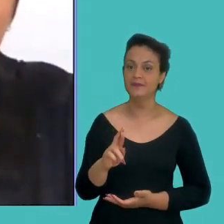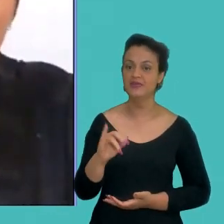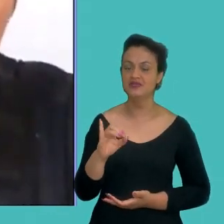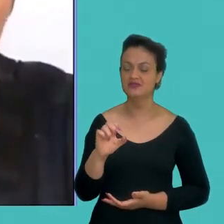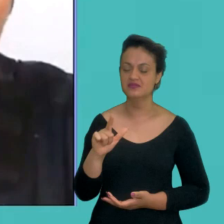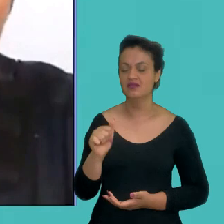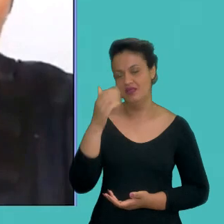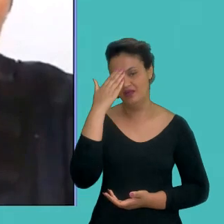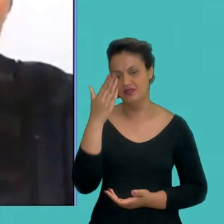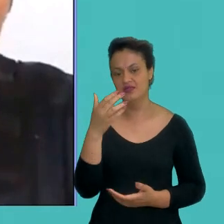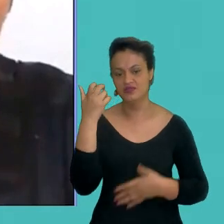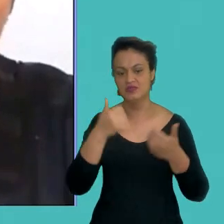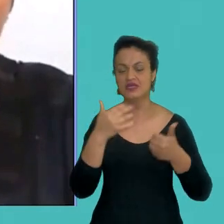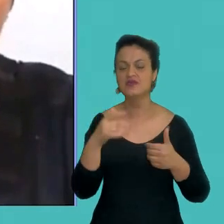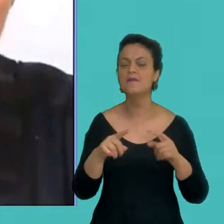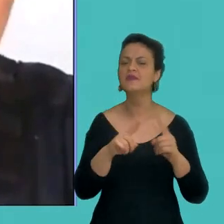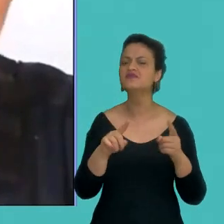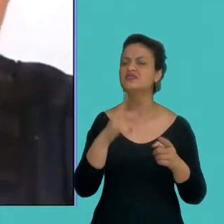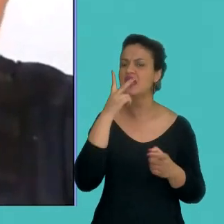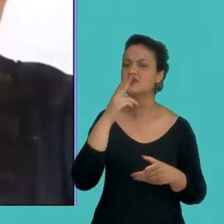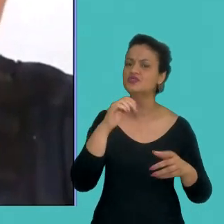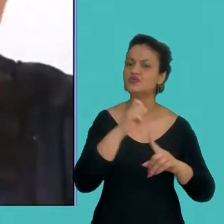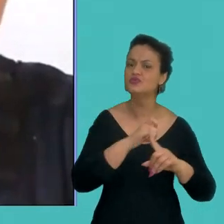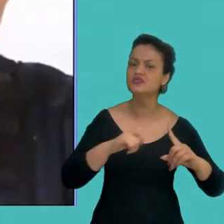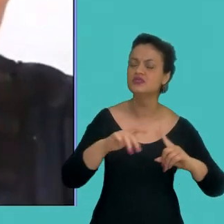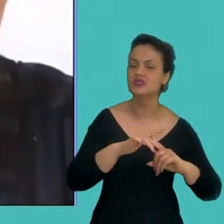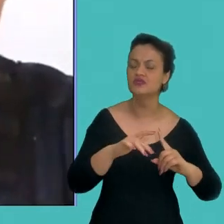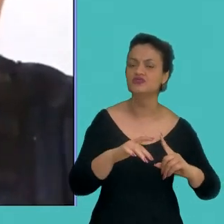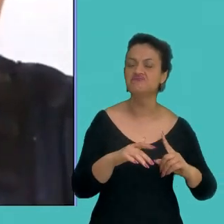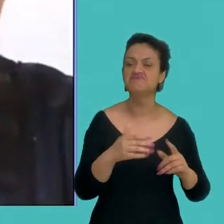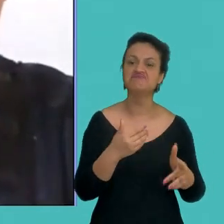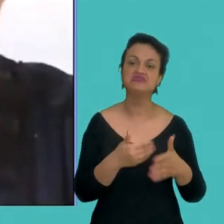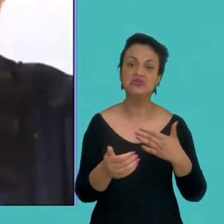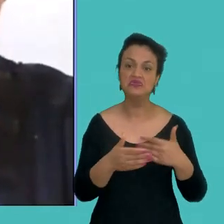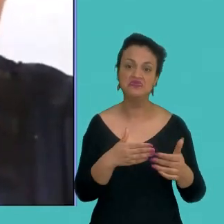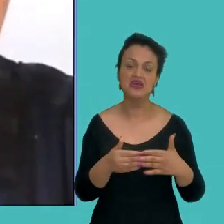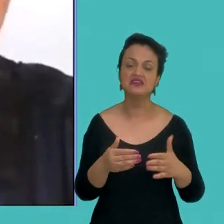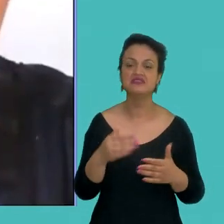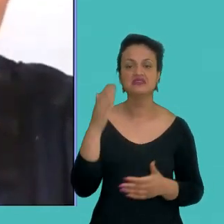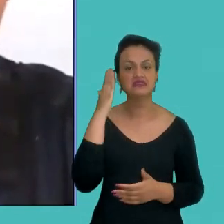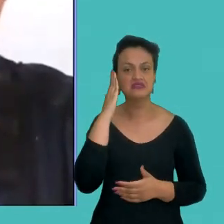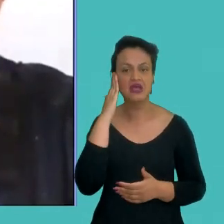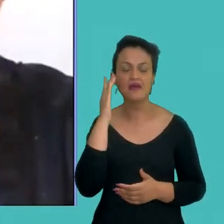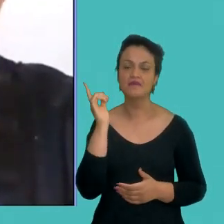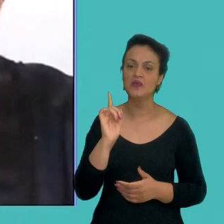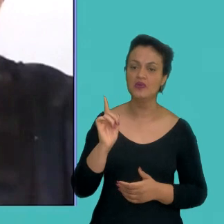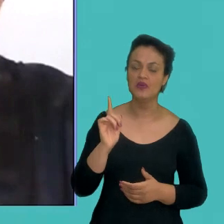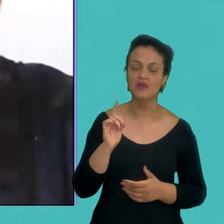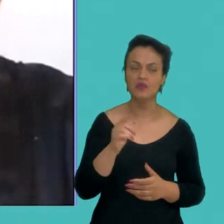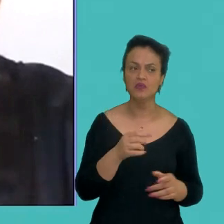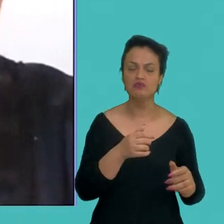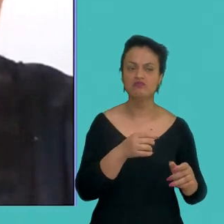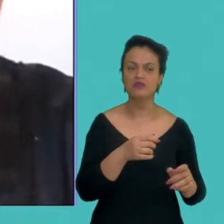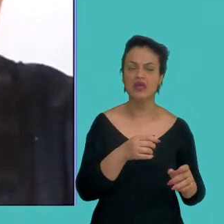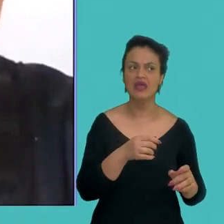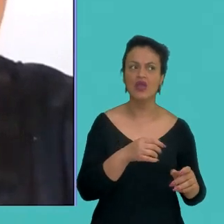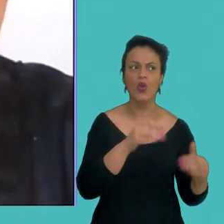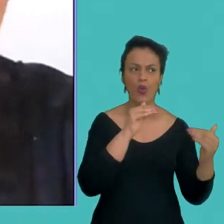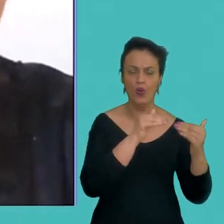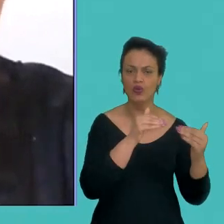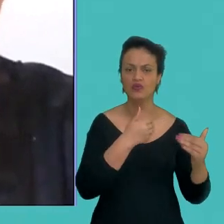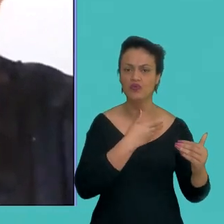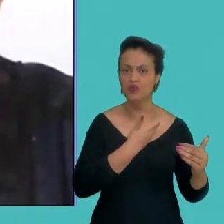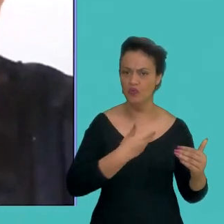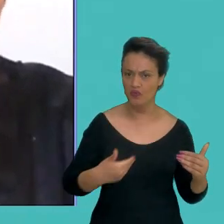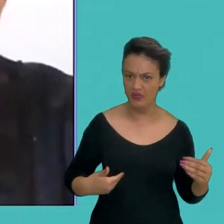Priscila agradece as explanações e pergunta se você acredita que a sociedade brasileira, independente do grau de instrução, costuma seguir o governo, mesmo